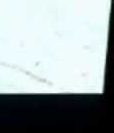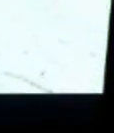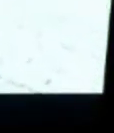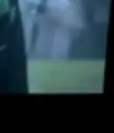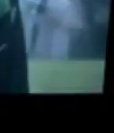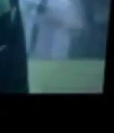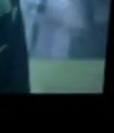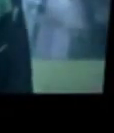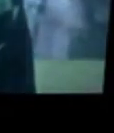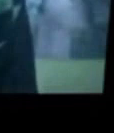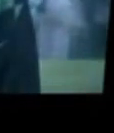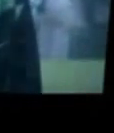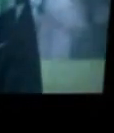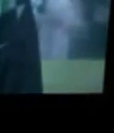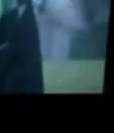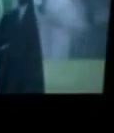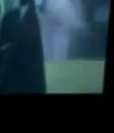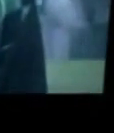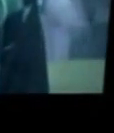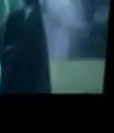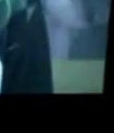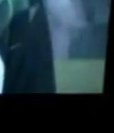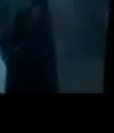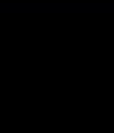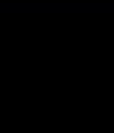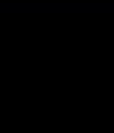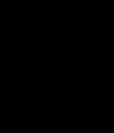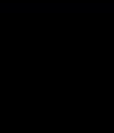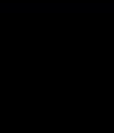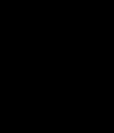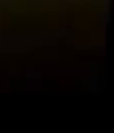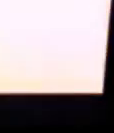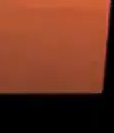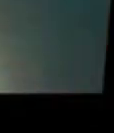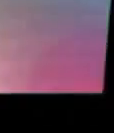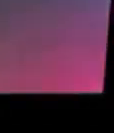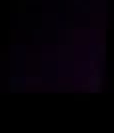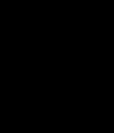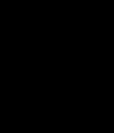que venham gerar emprego e renda para a nossa cidade.